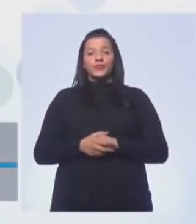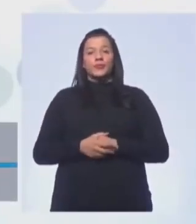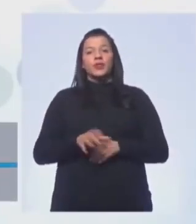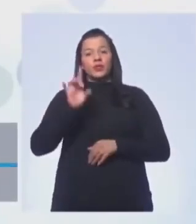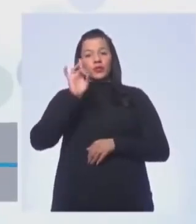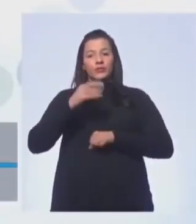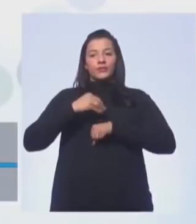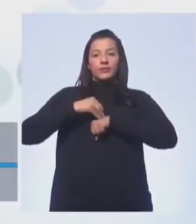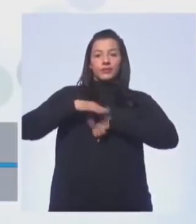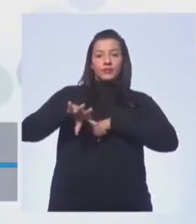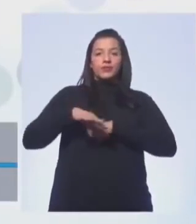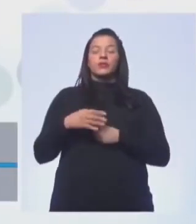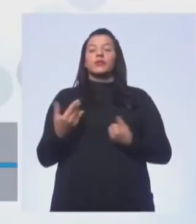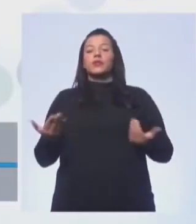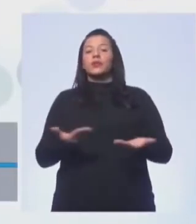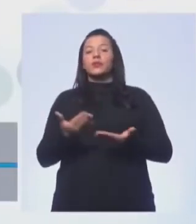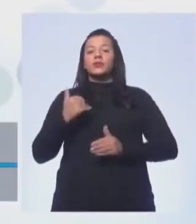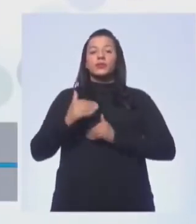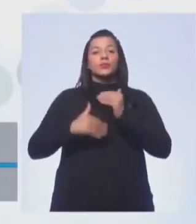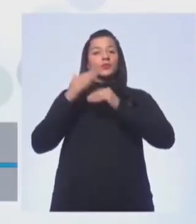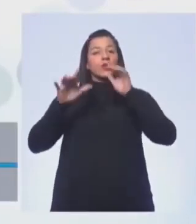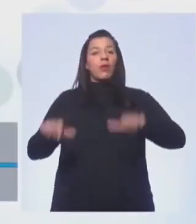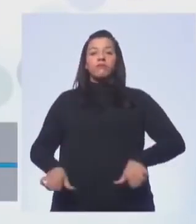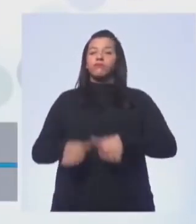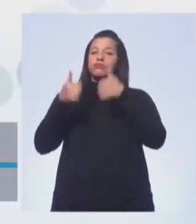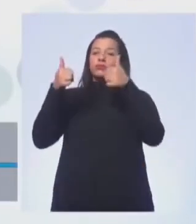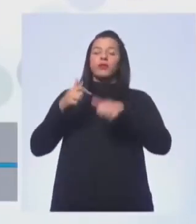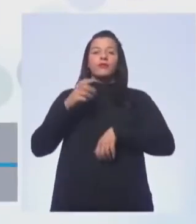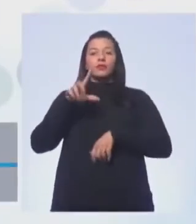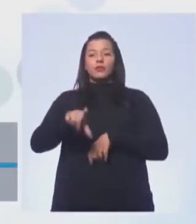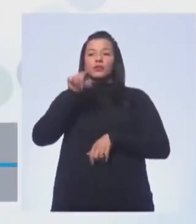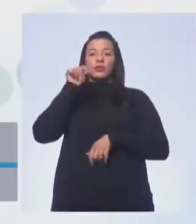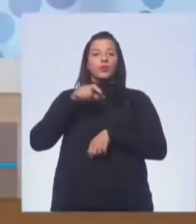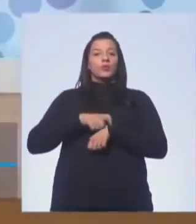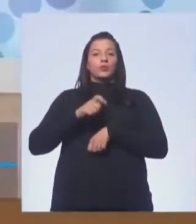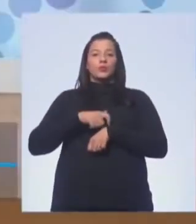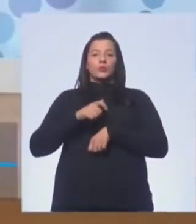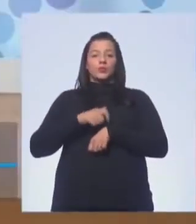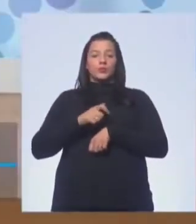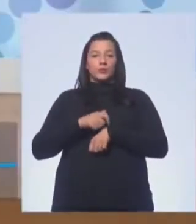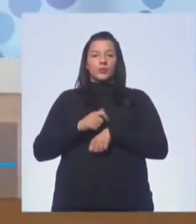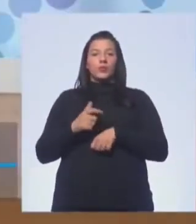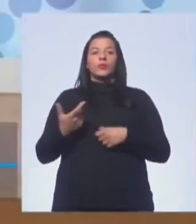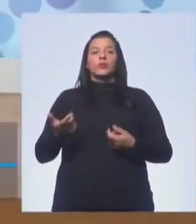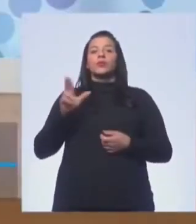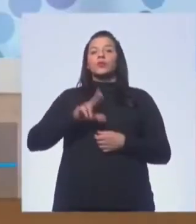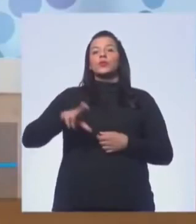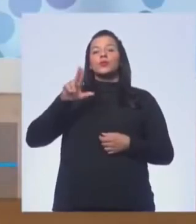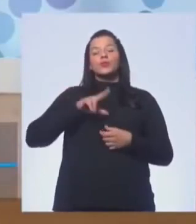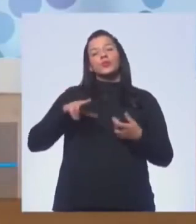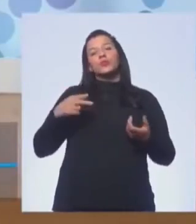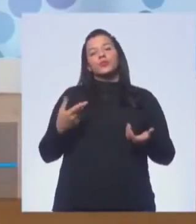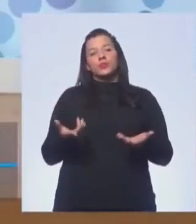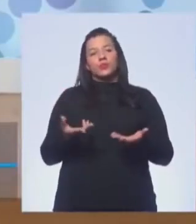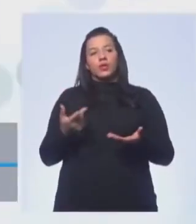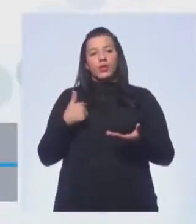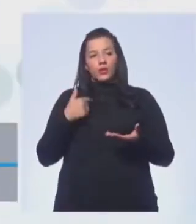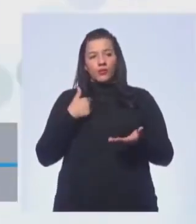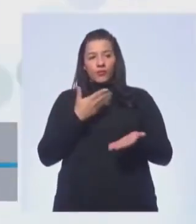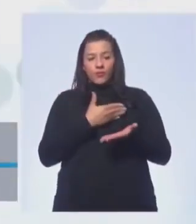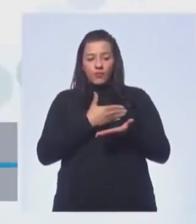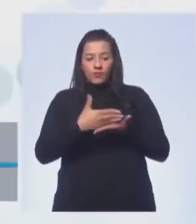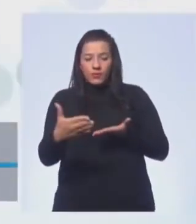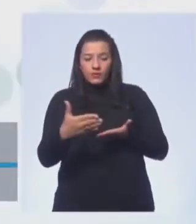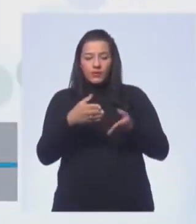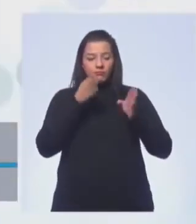dando uma dica, que eu acho que o processo legal é você determinar um momento. Determinar um momento e pelo menos o número de páginas. Falar assim, ó, eu vou começar assim, ó,